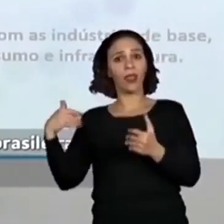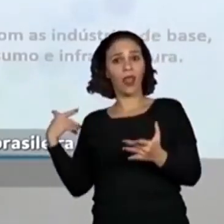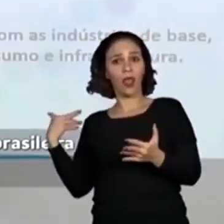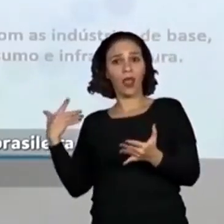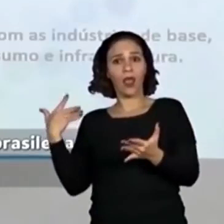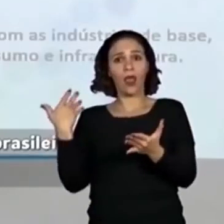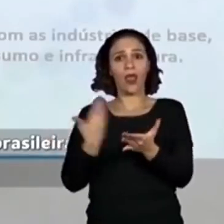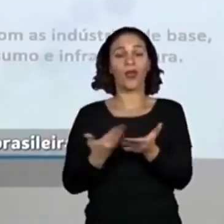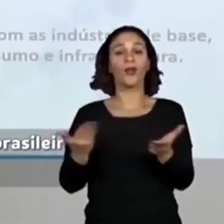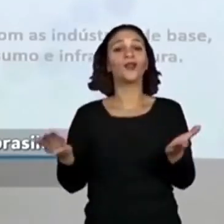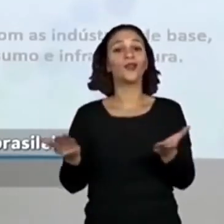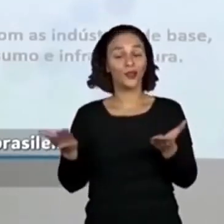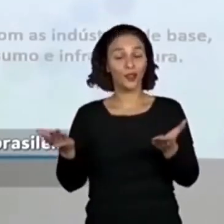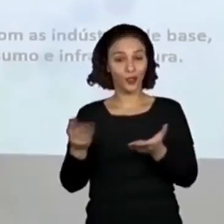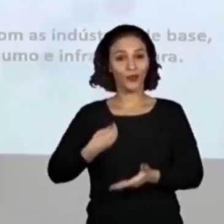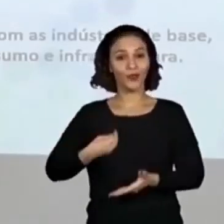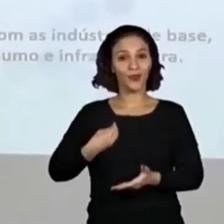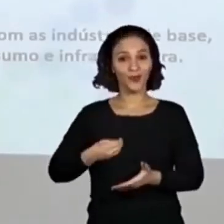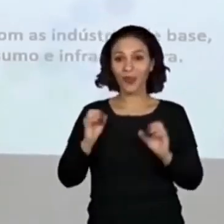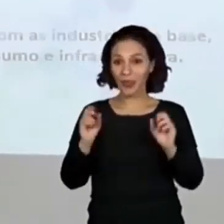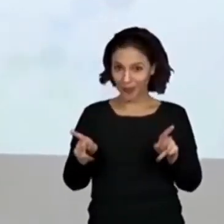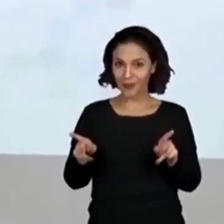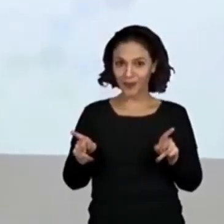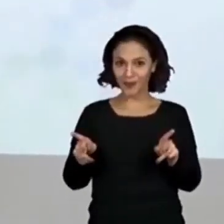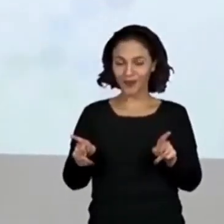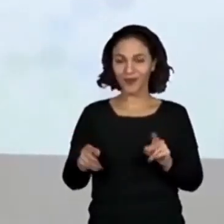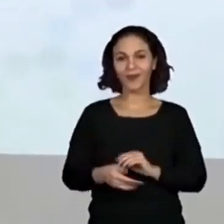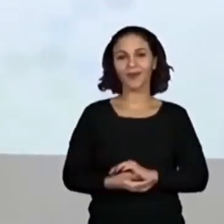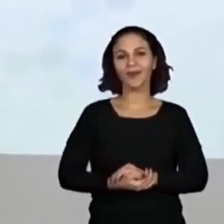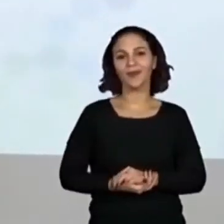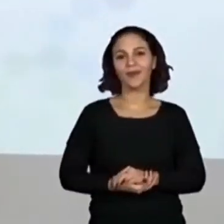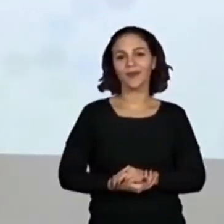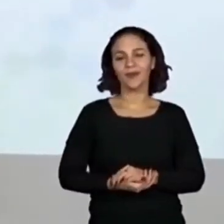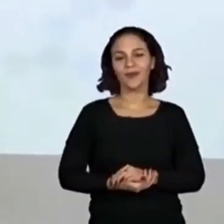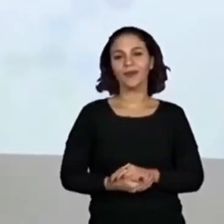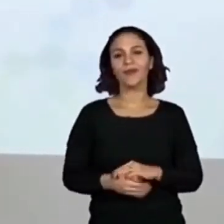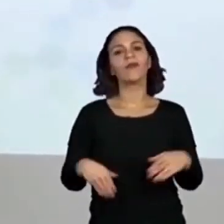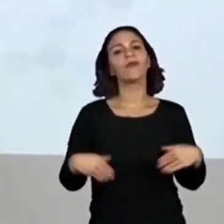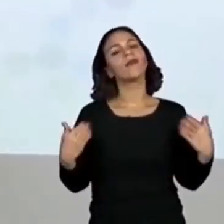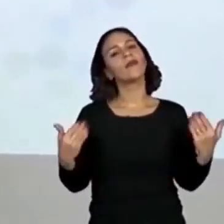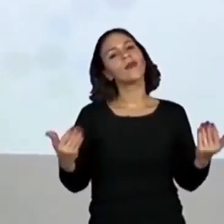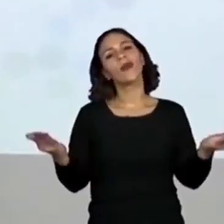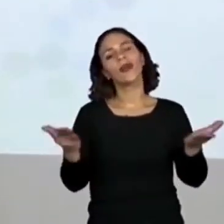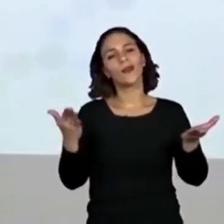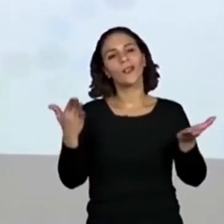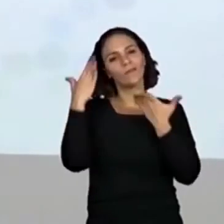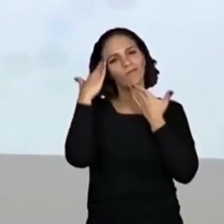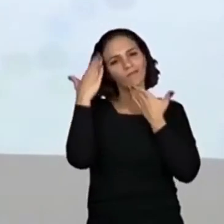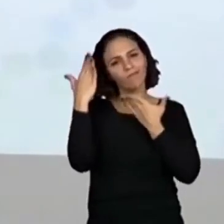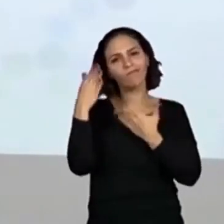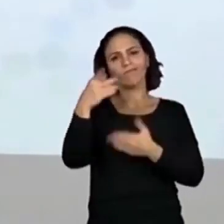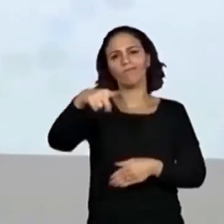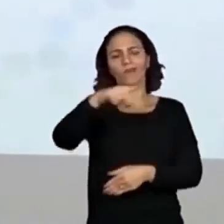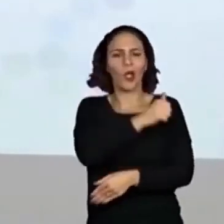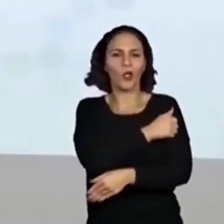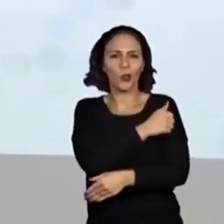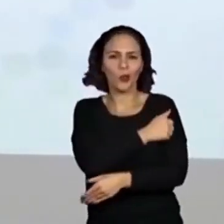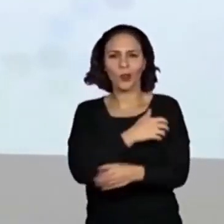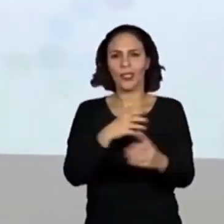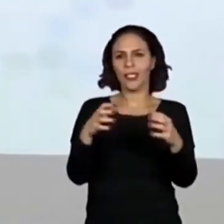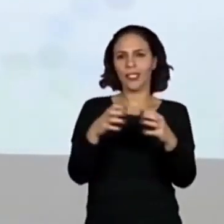no momento atual em que nós estamos, ok? Então, eu gostaria agora de agradecer aos alunos, toda a